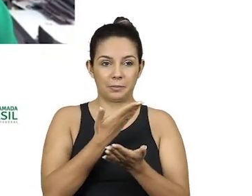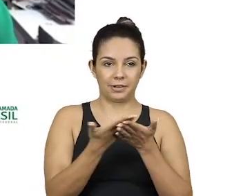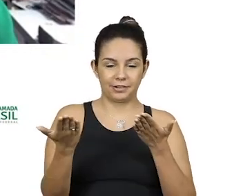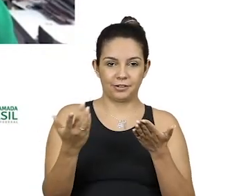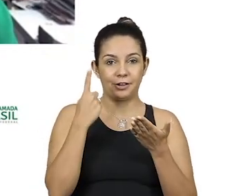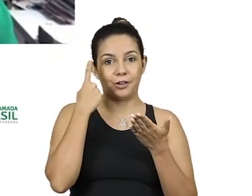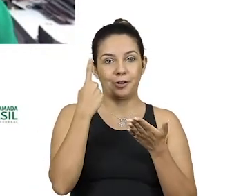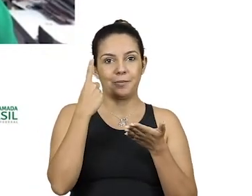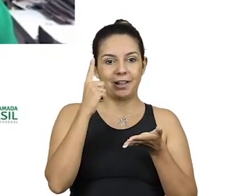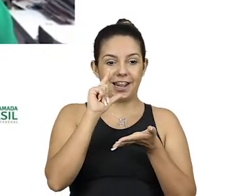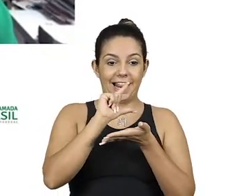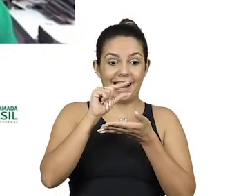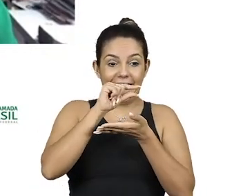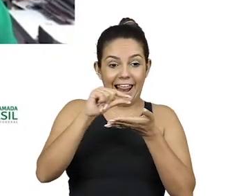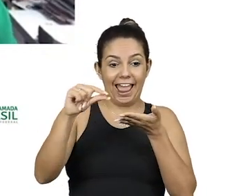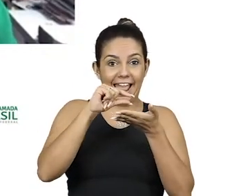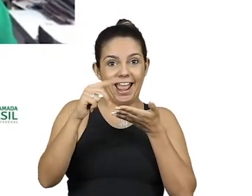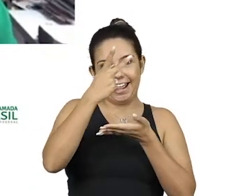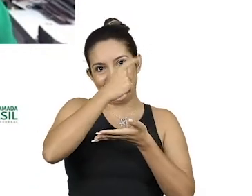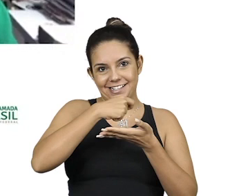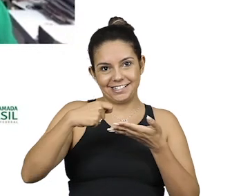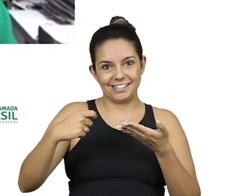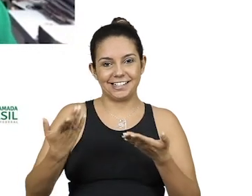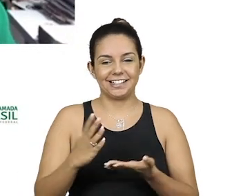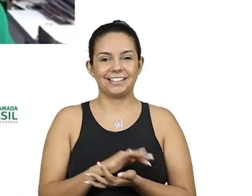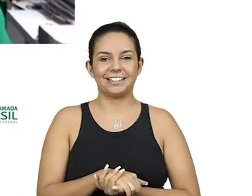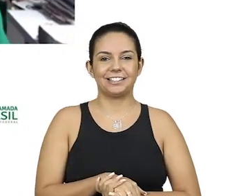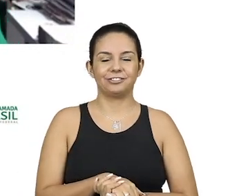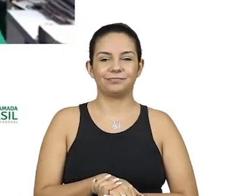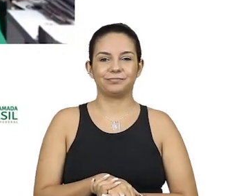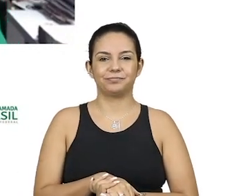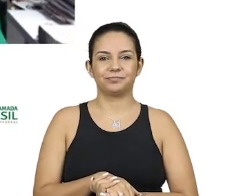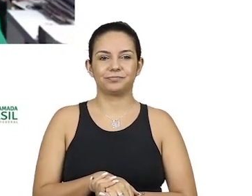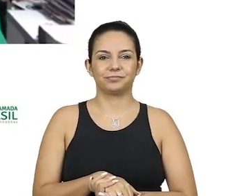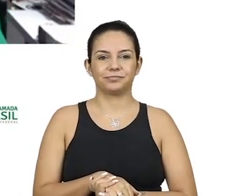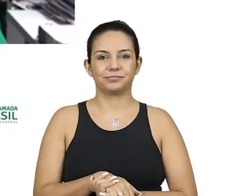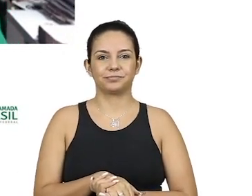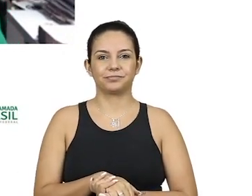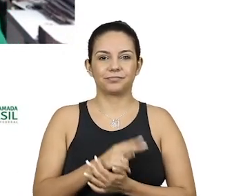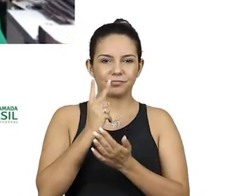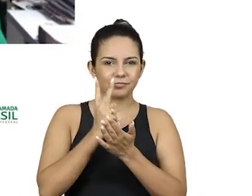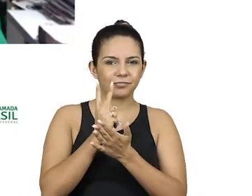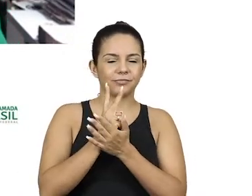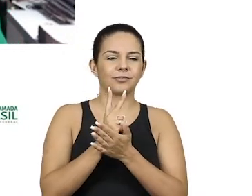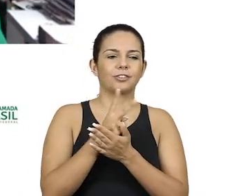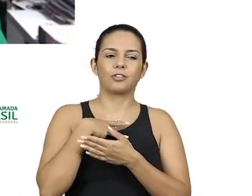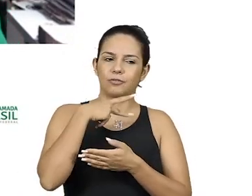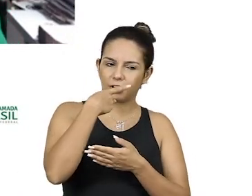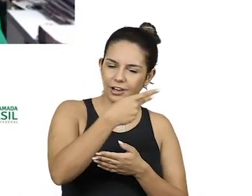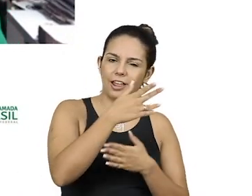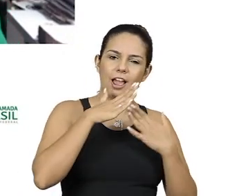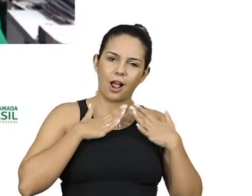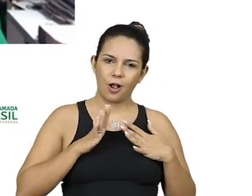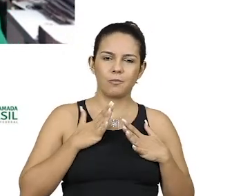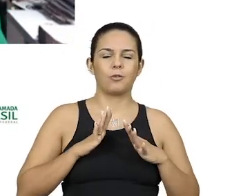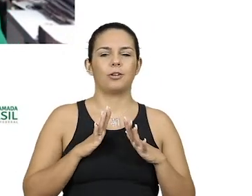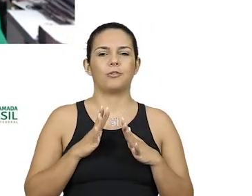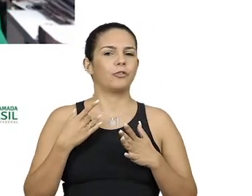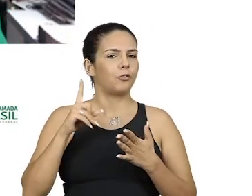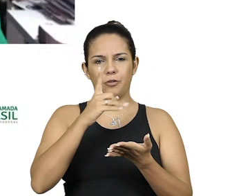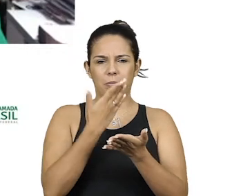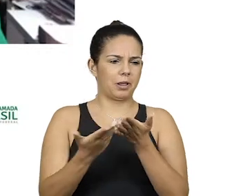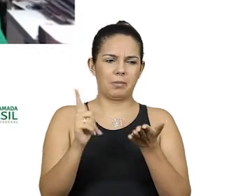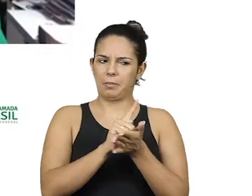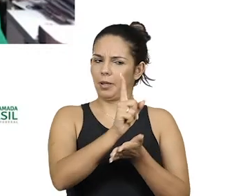perder uma linha escrita por ela. E sempre tranquilizei que não